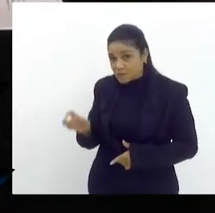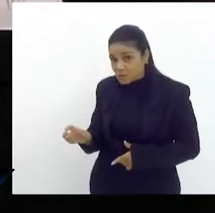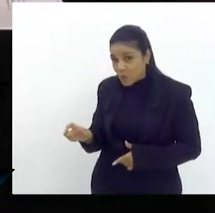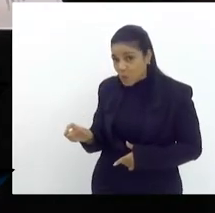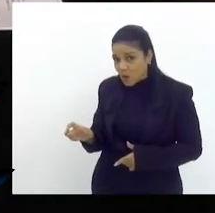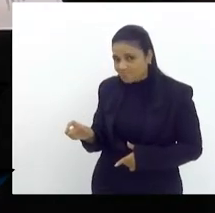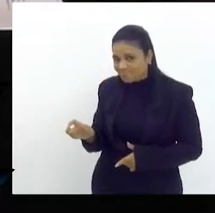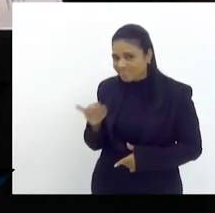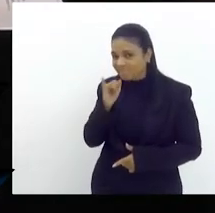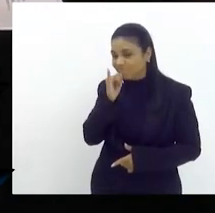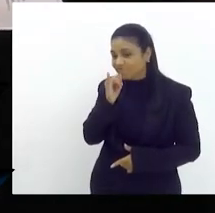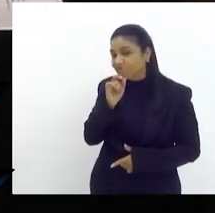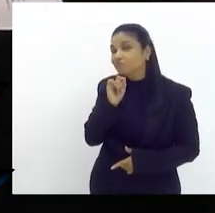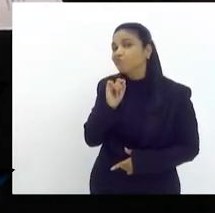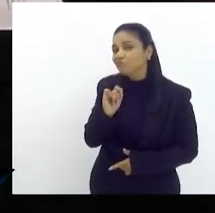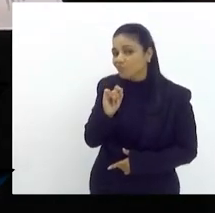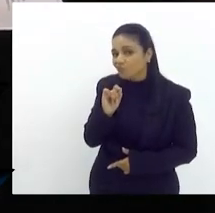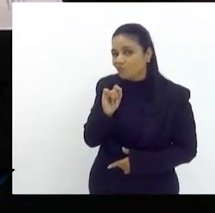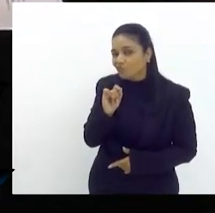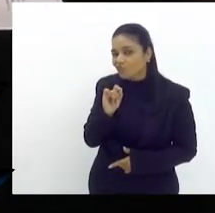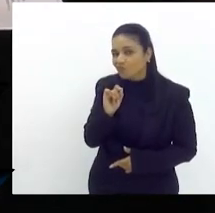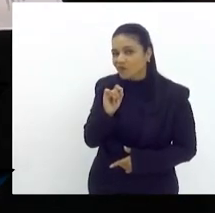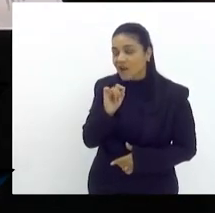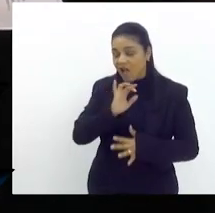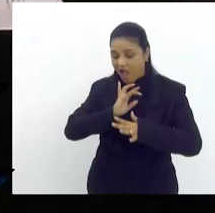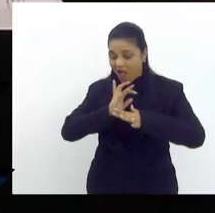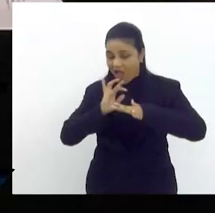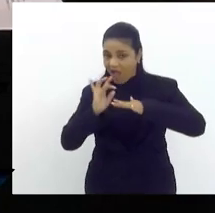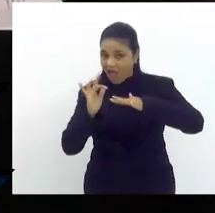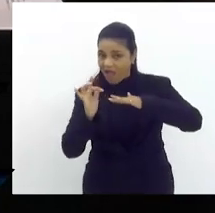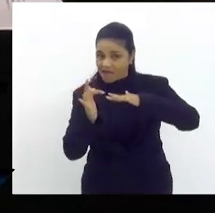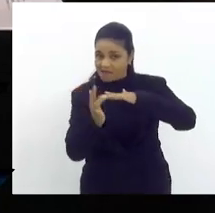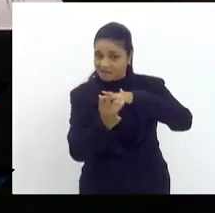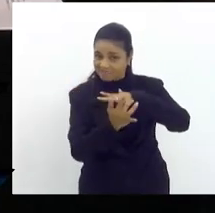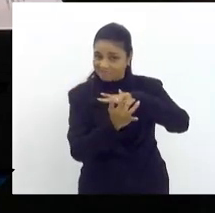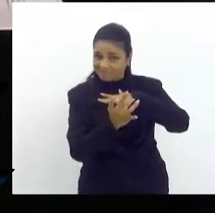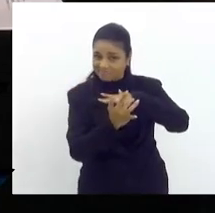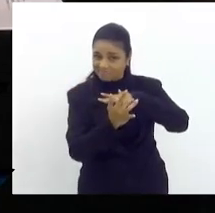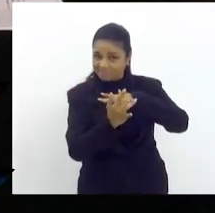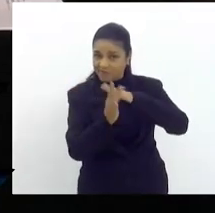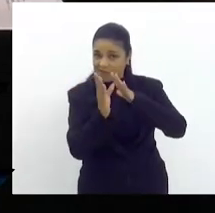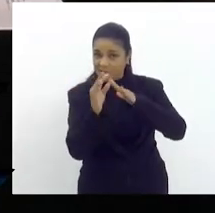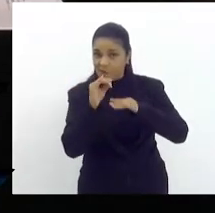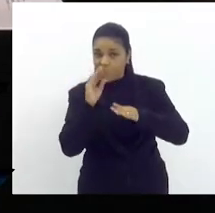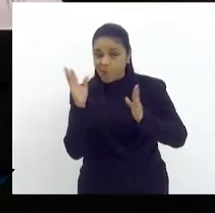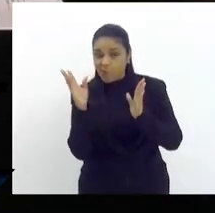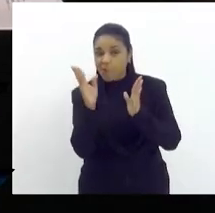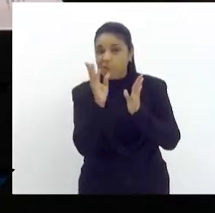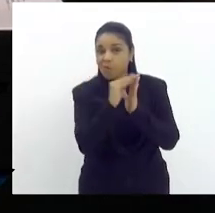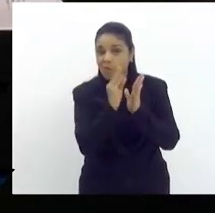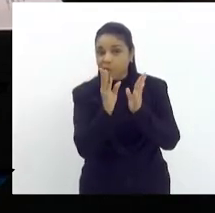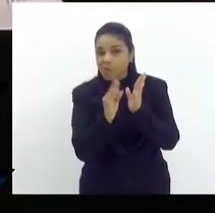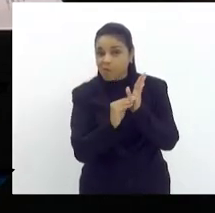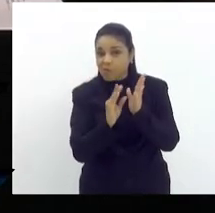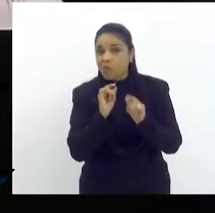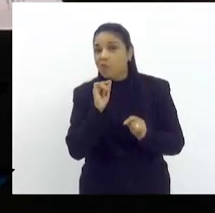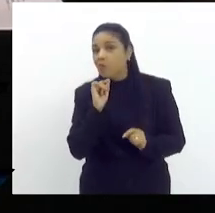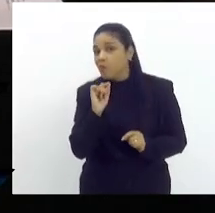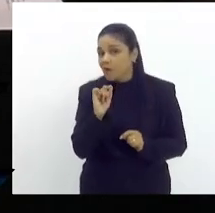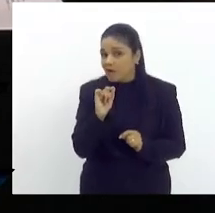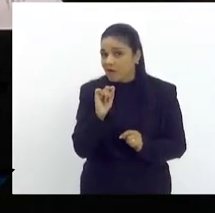o seguinte ela foi para as redes sociais e postou o seguinte